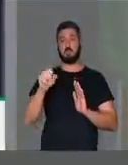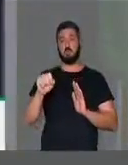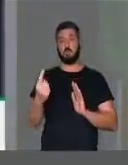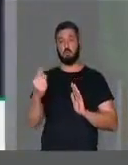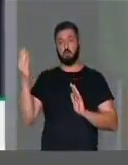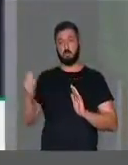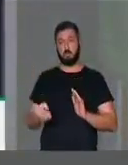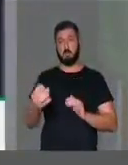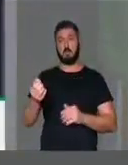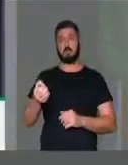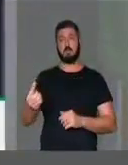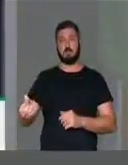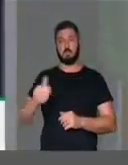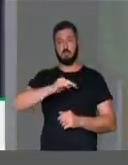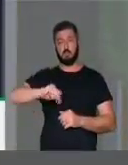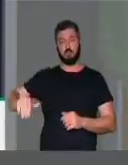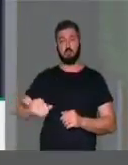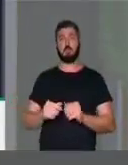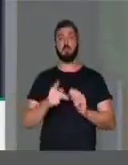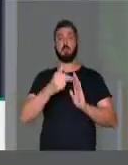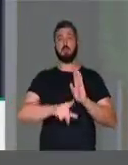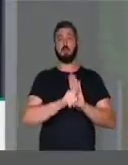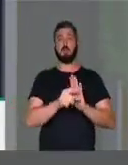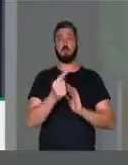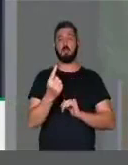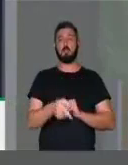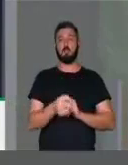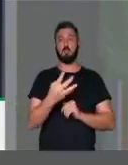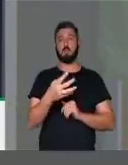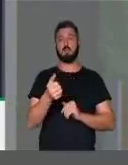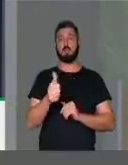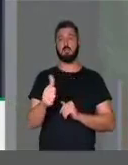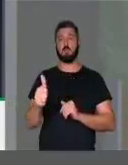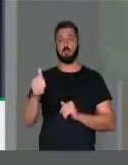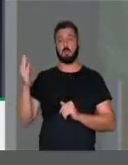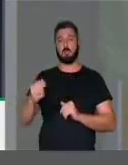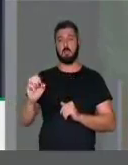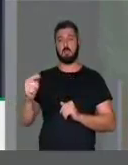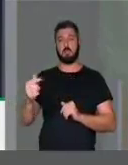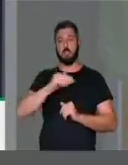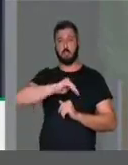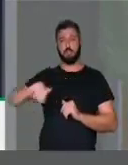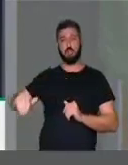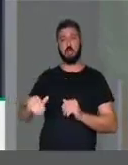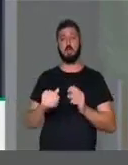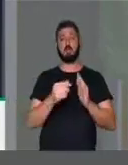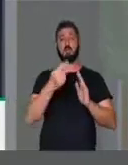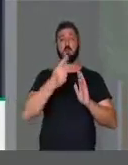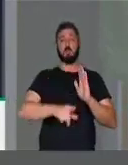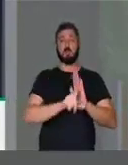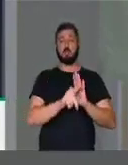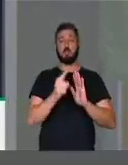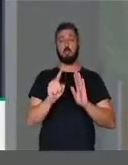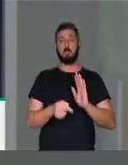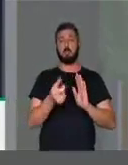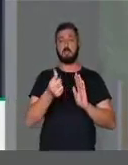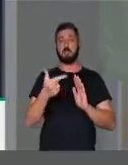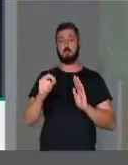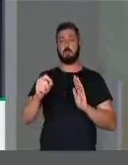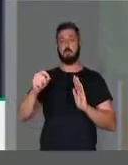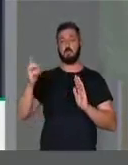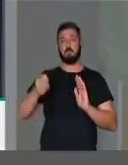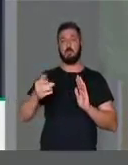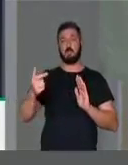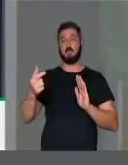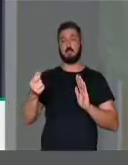6.781 de 2006, 1.411 de 2007, 1.620 de